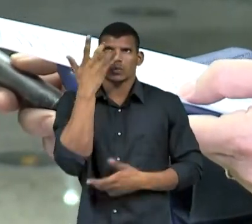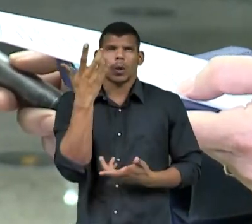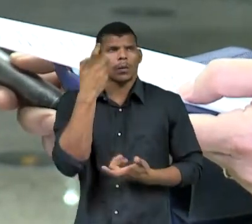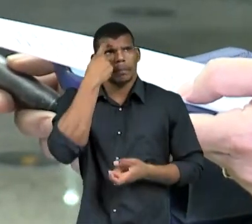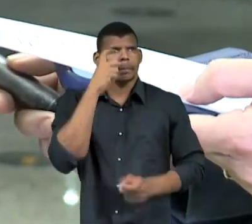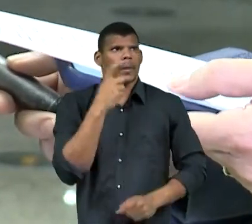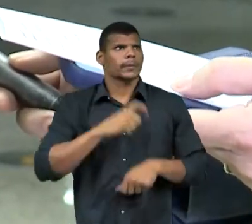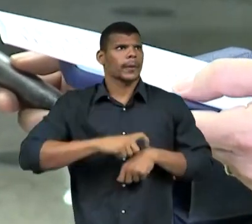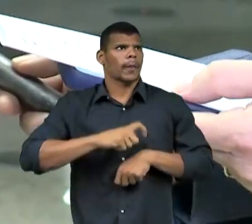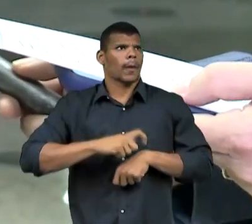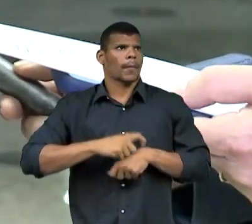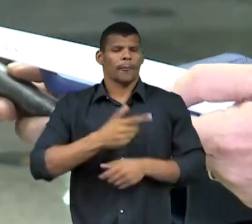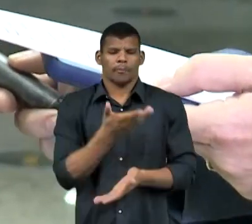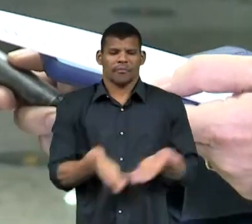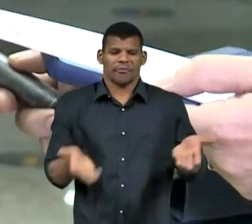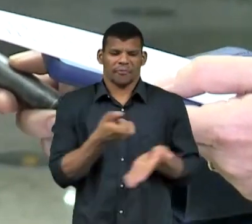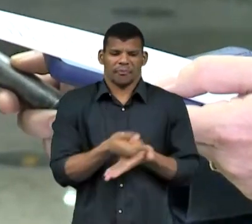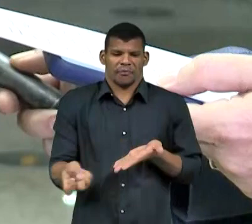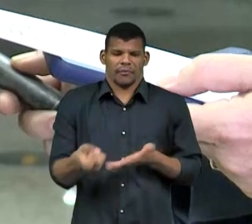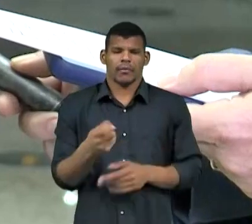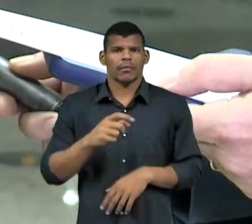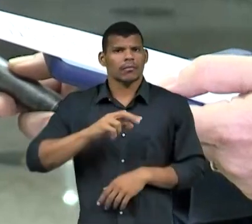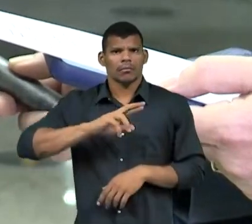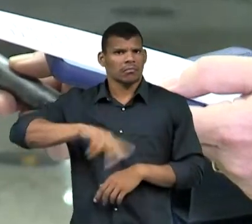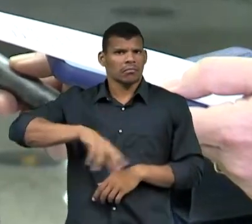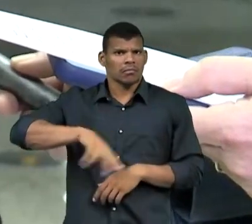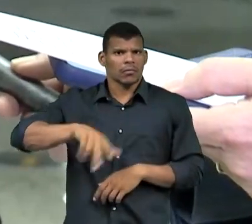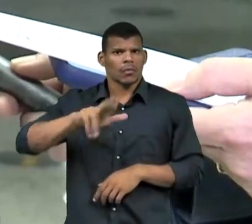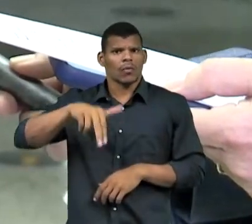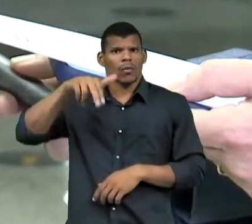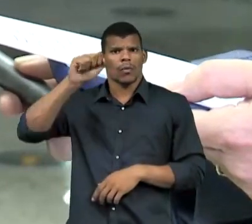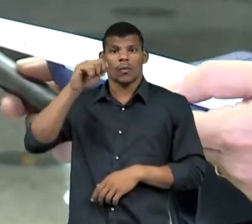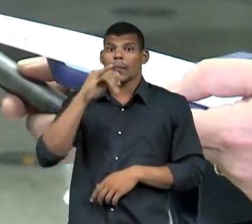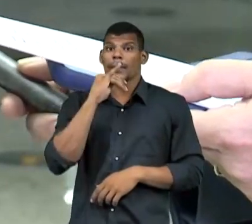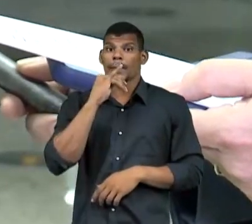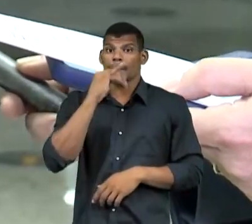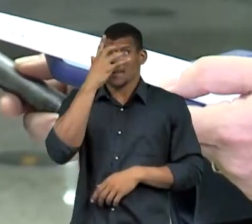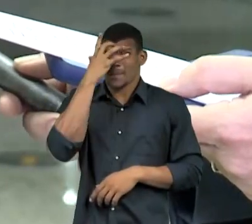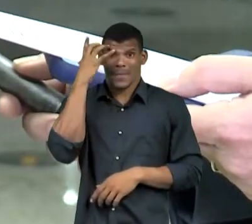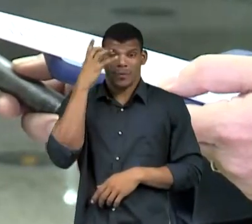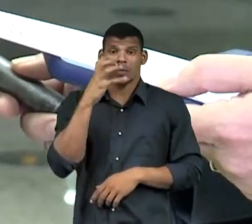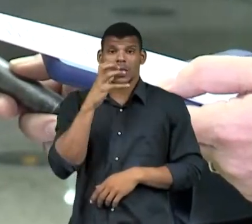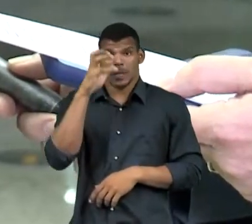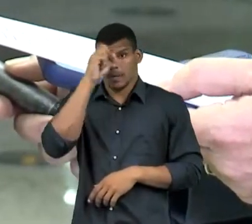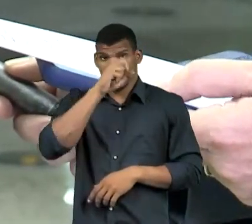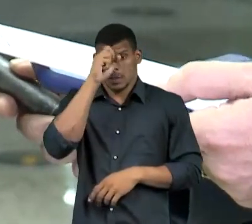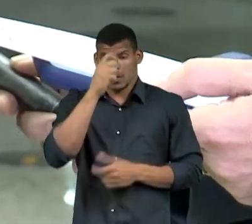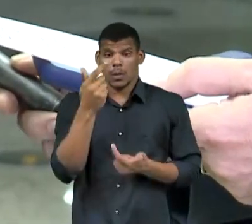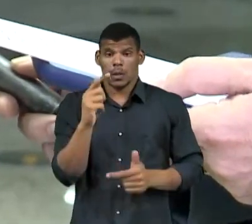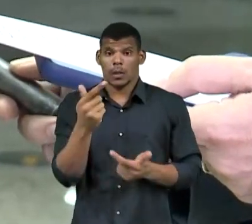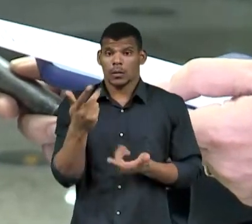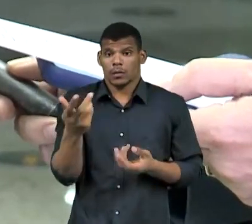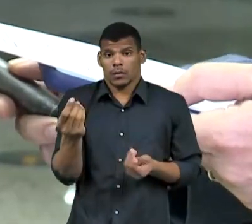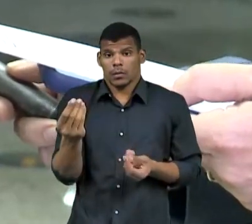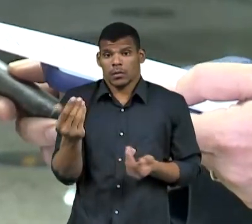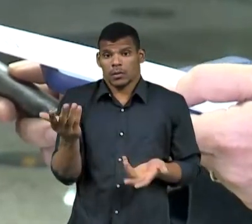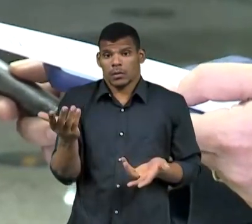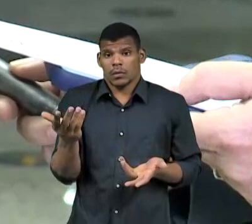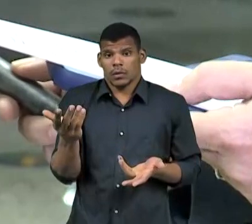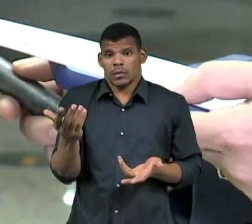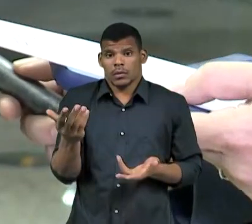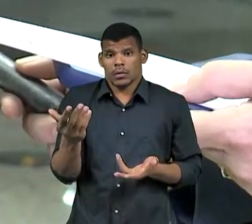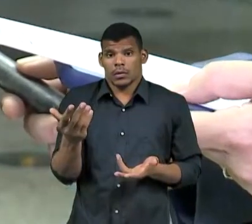para estudar e estudar nunca é tarde, certo? Quem já não tem o que aprender mais, é melhor jogar aí em cima, né? Porque a gente